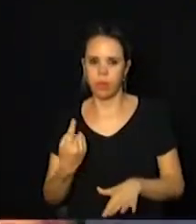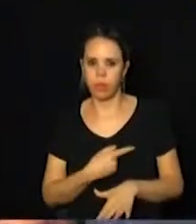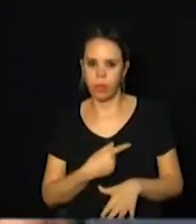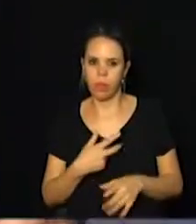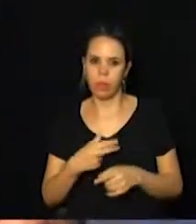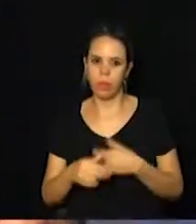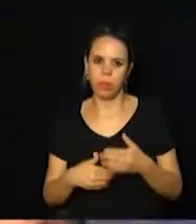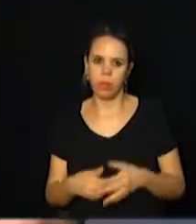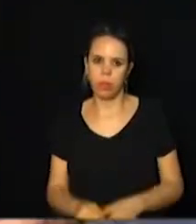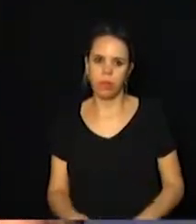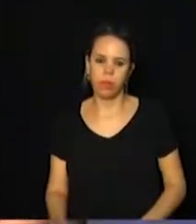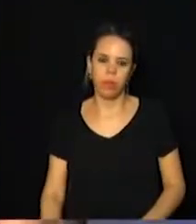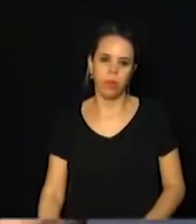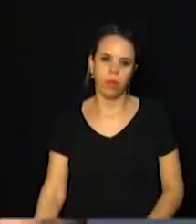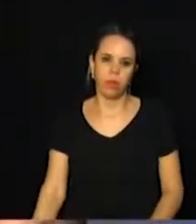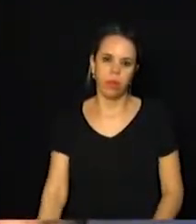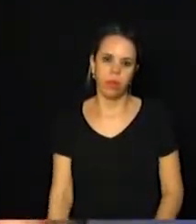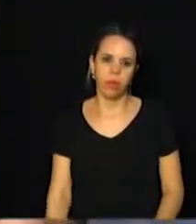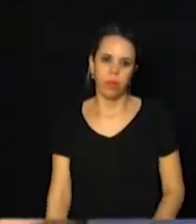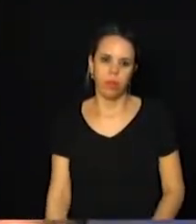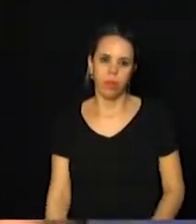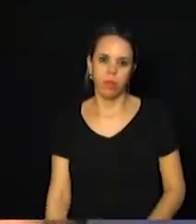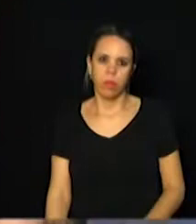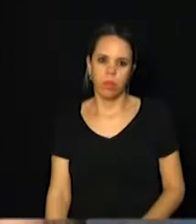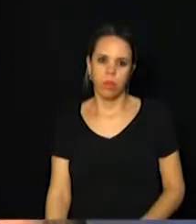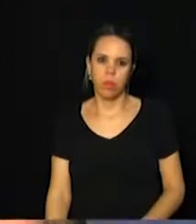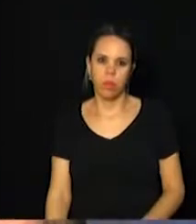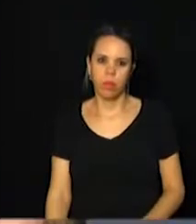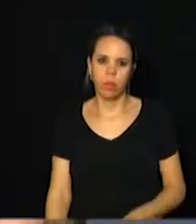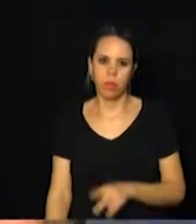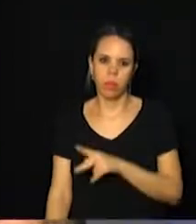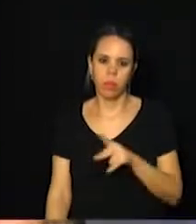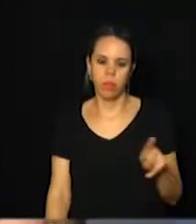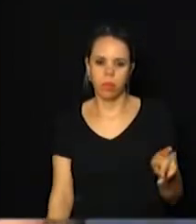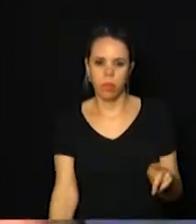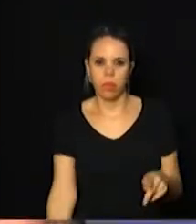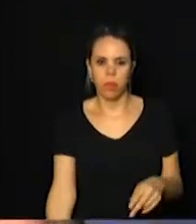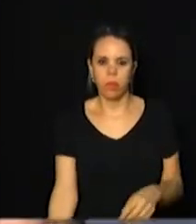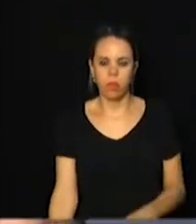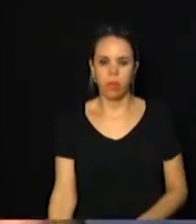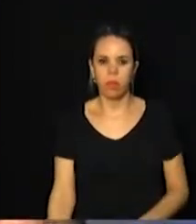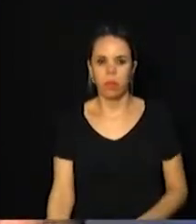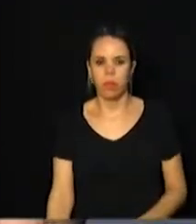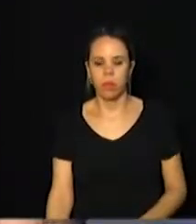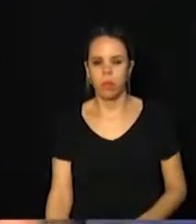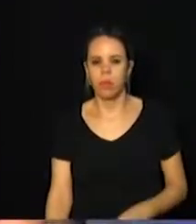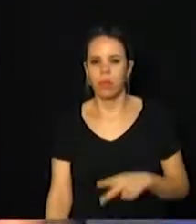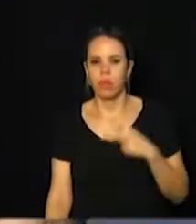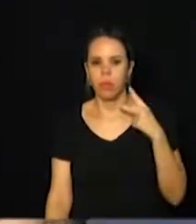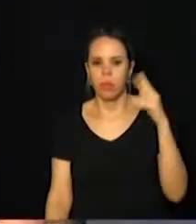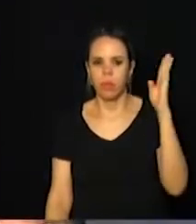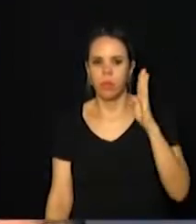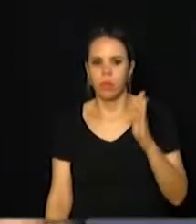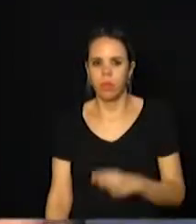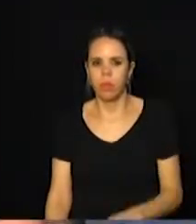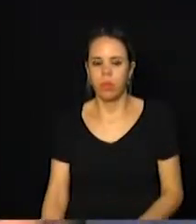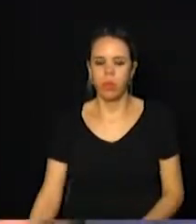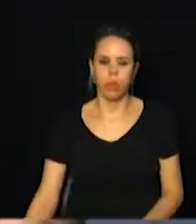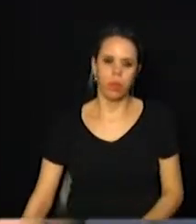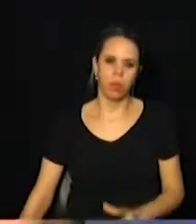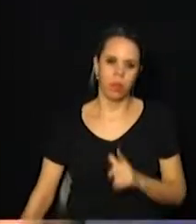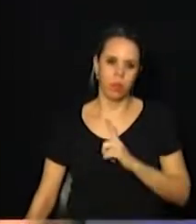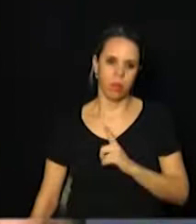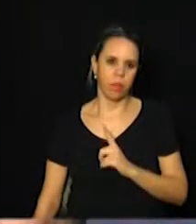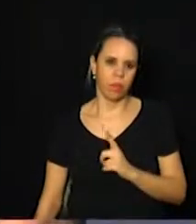nós vamos combinar Boa tarde meu Nobre Presidente meu nobre Vereador no Brasil nós